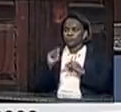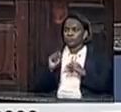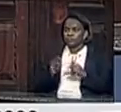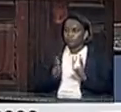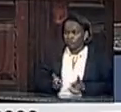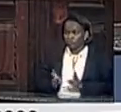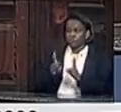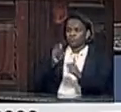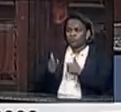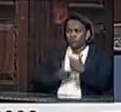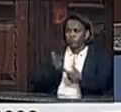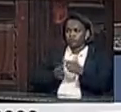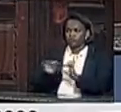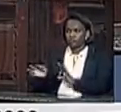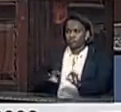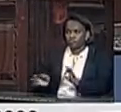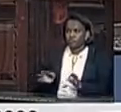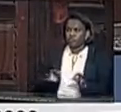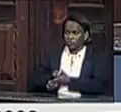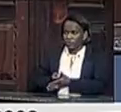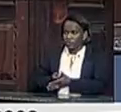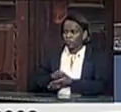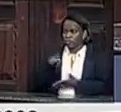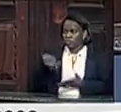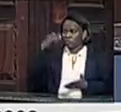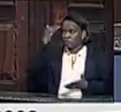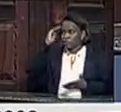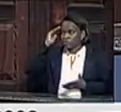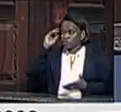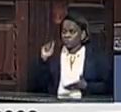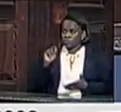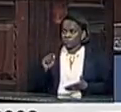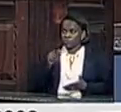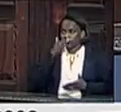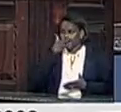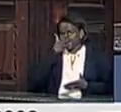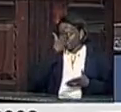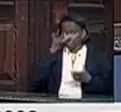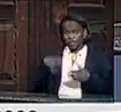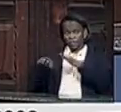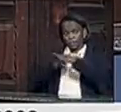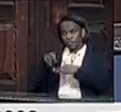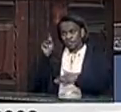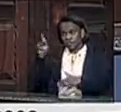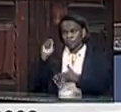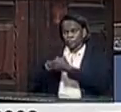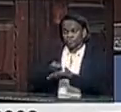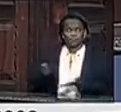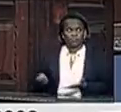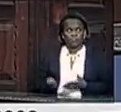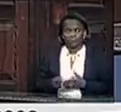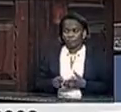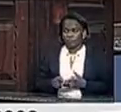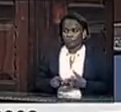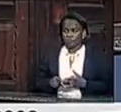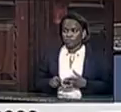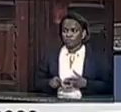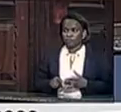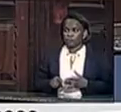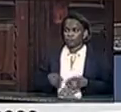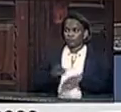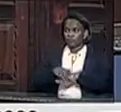nessa casa nós discutimos para que a Light ampliasse a sua isenção em mais de 60